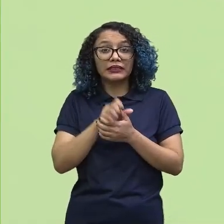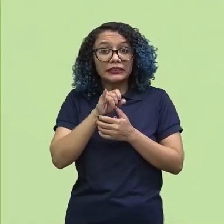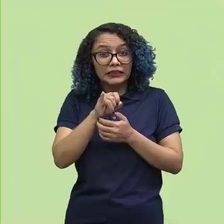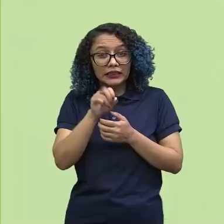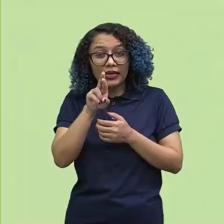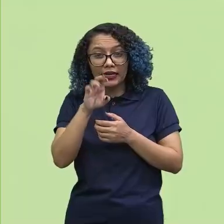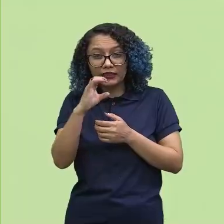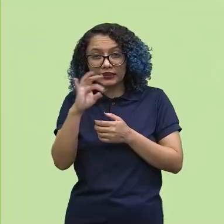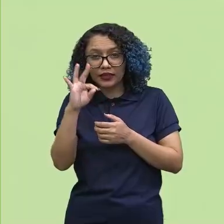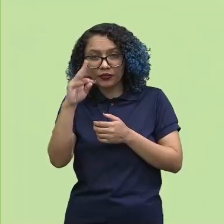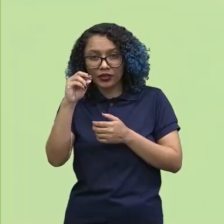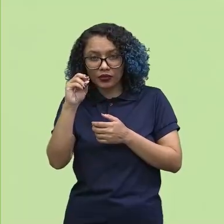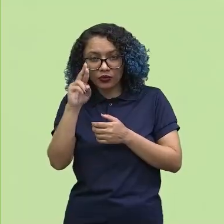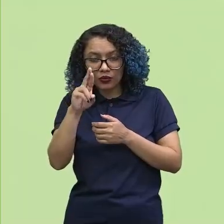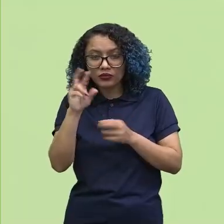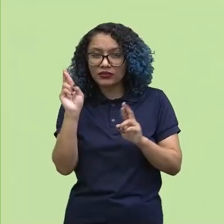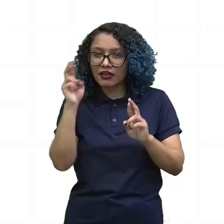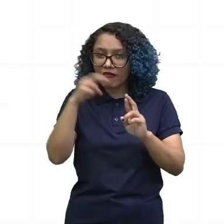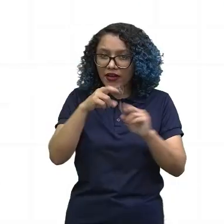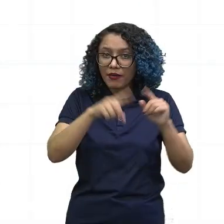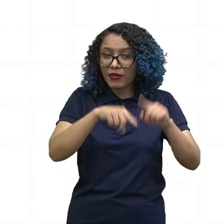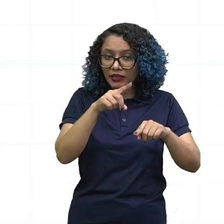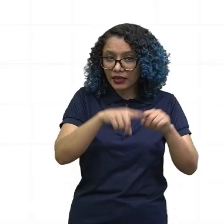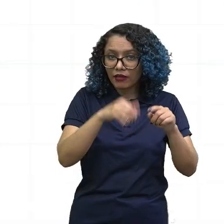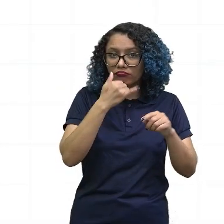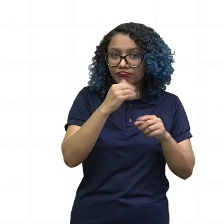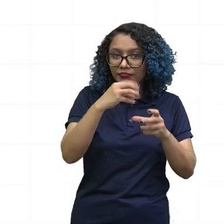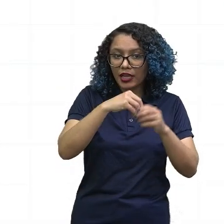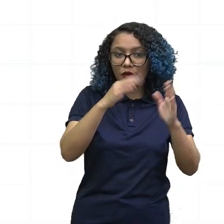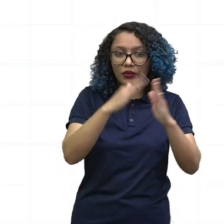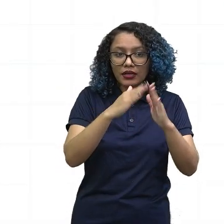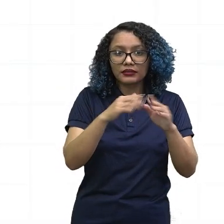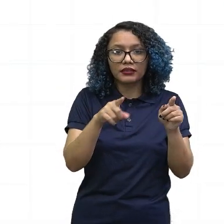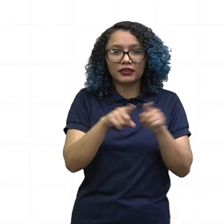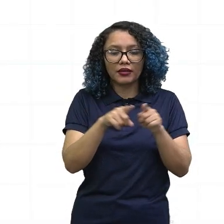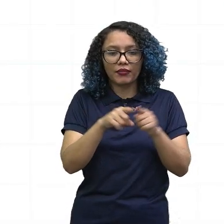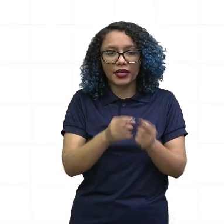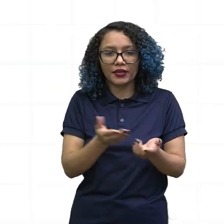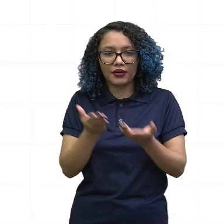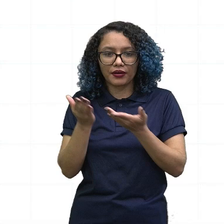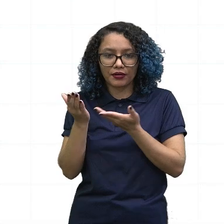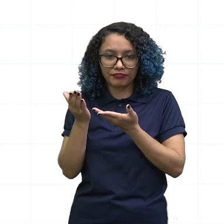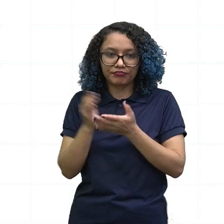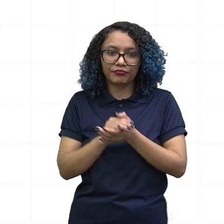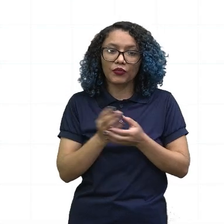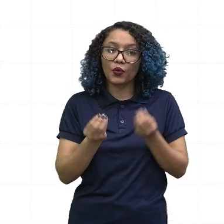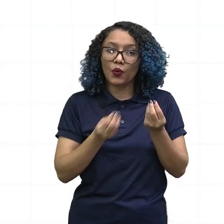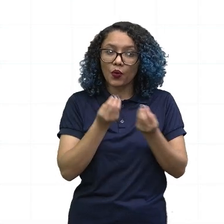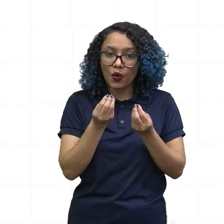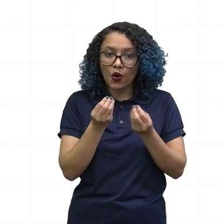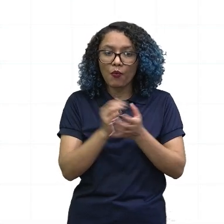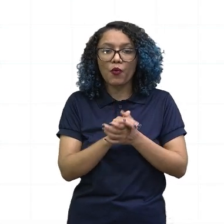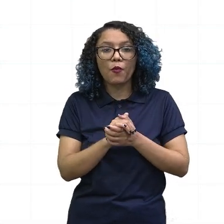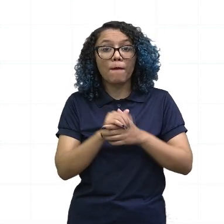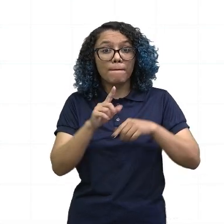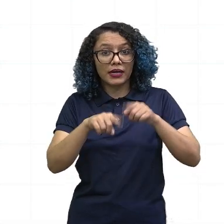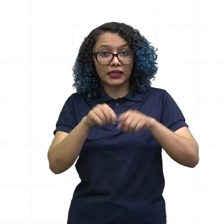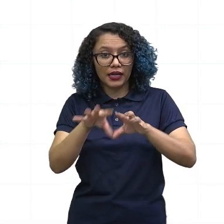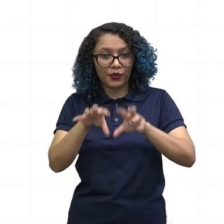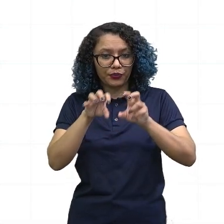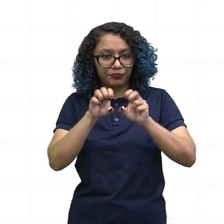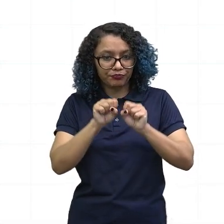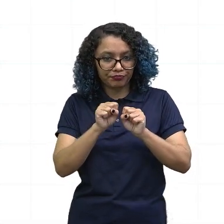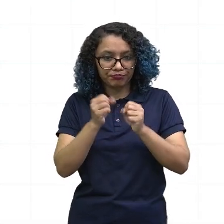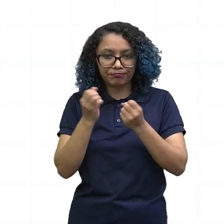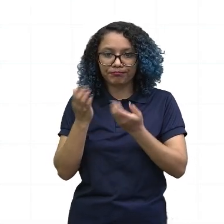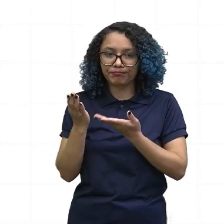Dos eletrodomésticos. E trago para você também essa ideia de um motor para ser o receptor. Olha lá, você